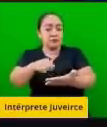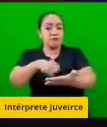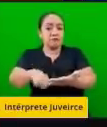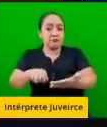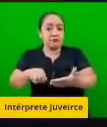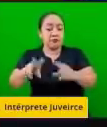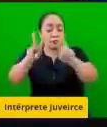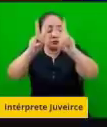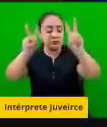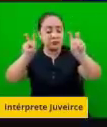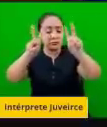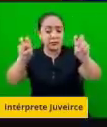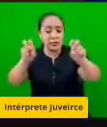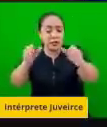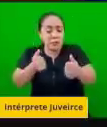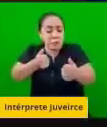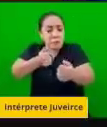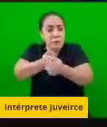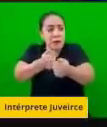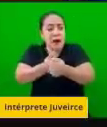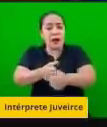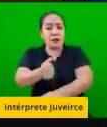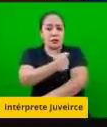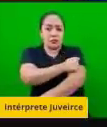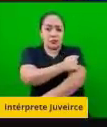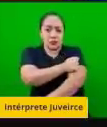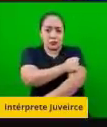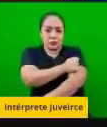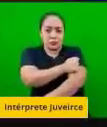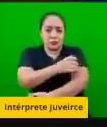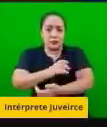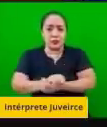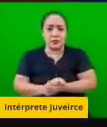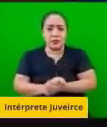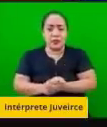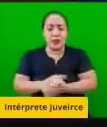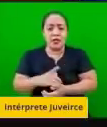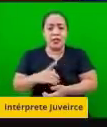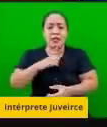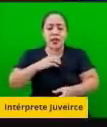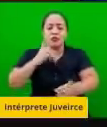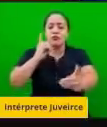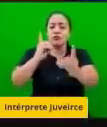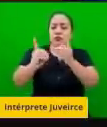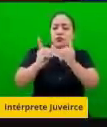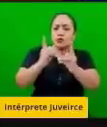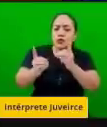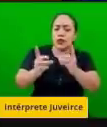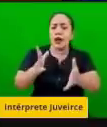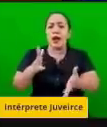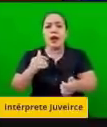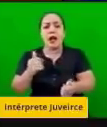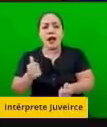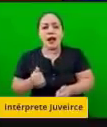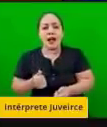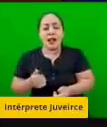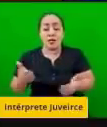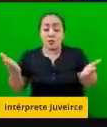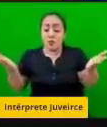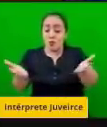aluno, né, por meio do exercício de se criar um diálogo entre o momento presente e o passado.